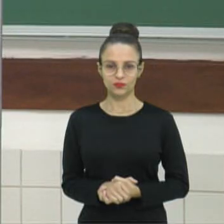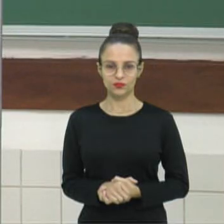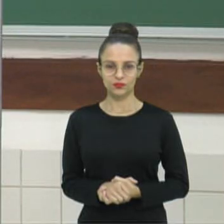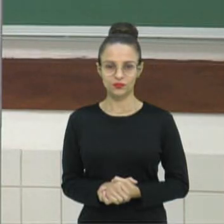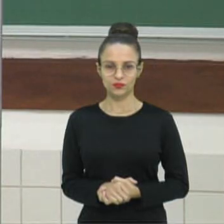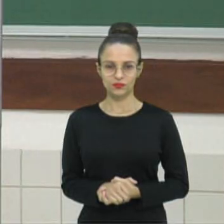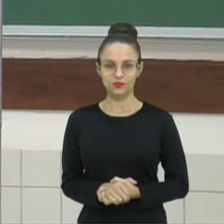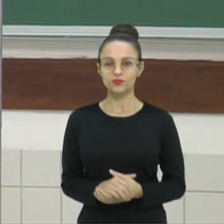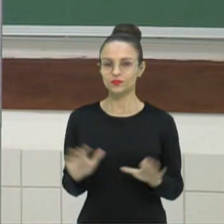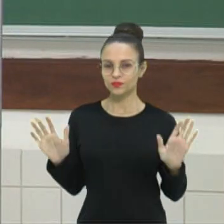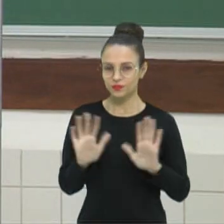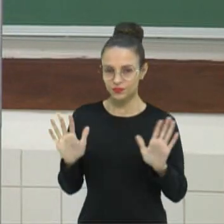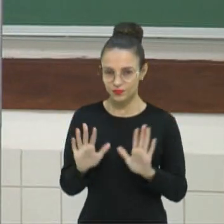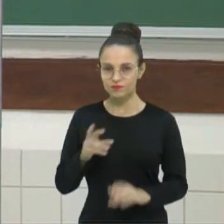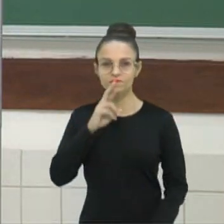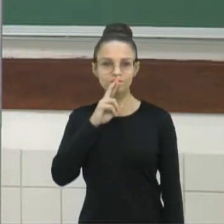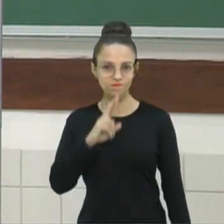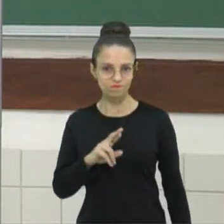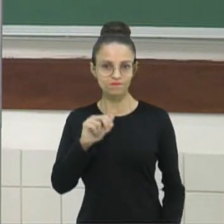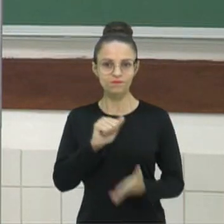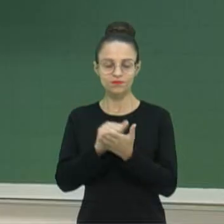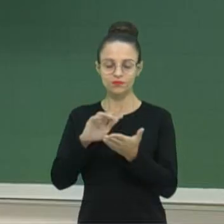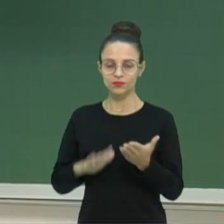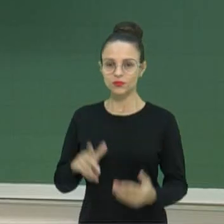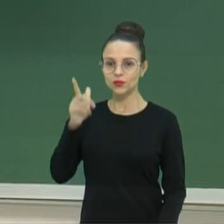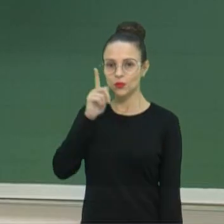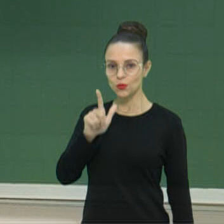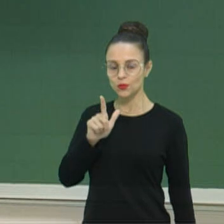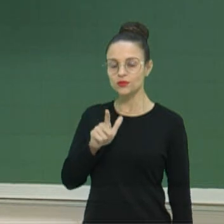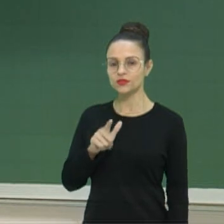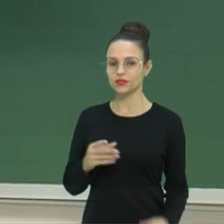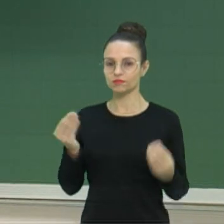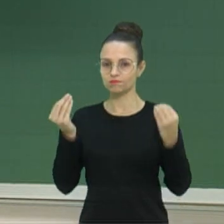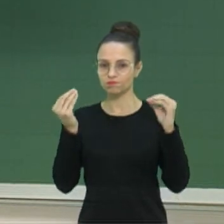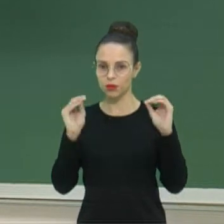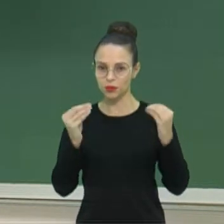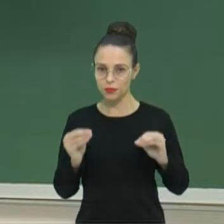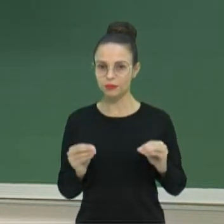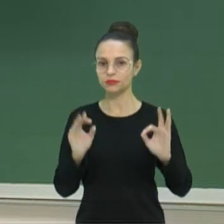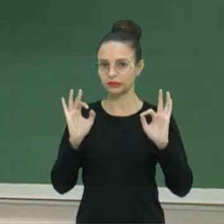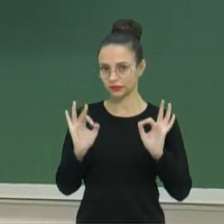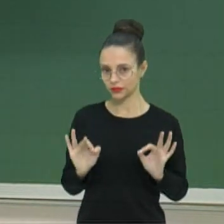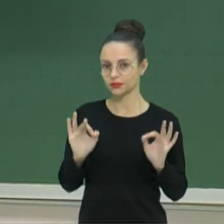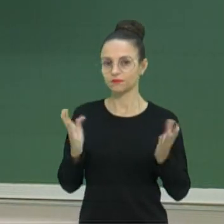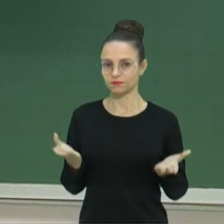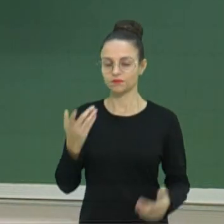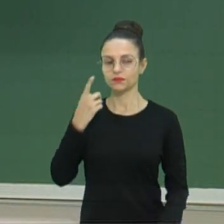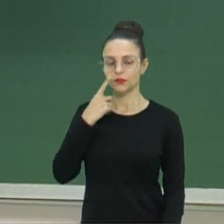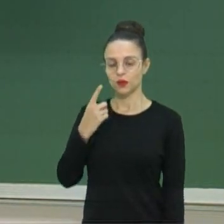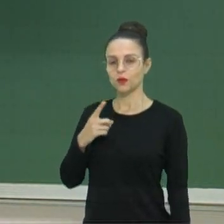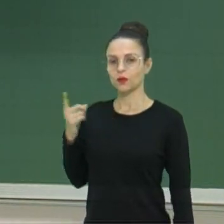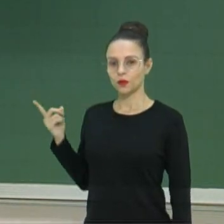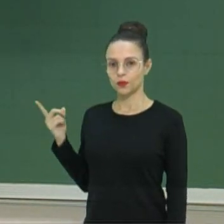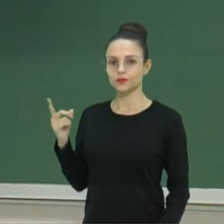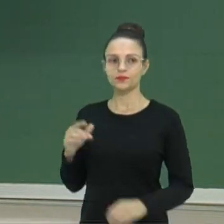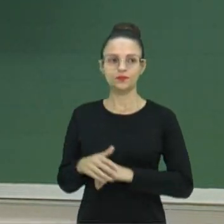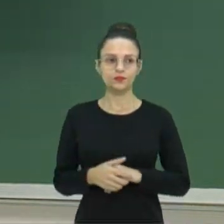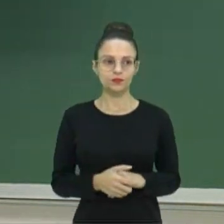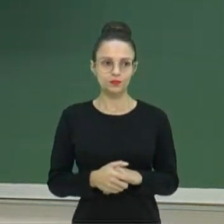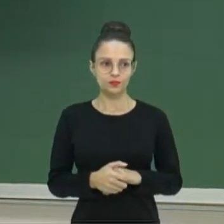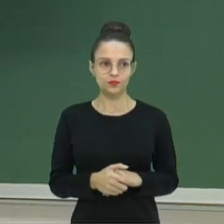E aí, pessoal, resolveram o exercício? Conseguiram completar a lacuna aqui? Vejam, né? O que a gente vai ter aqui,